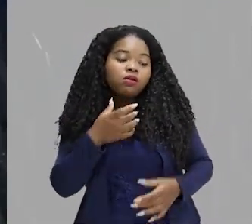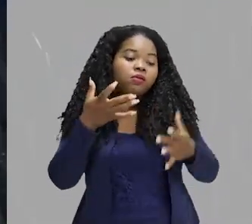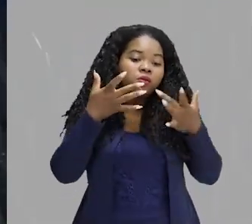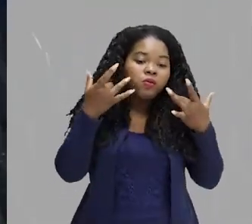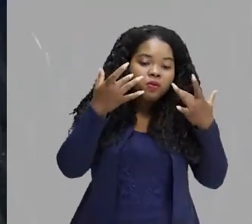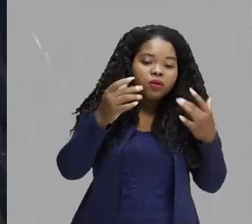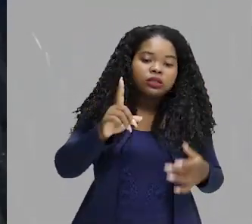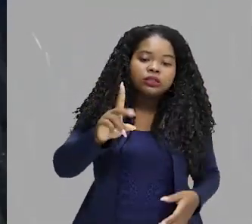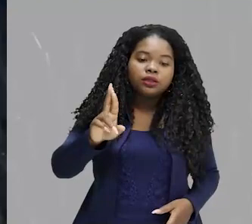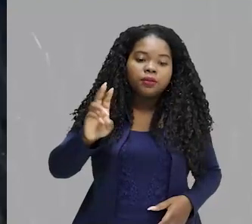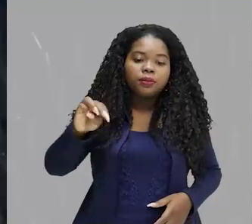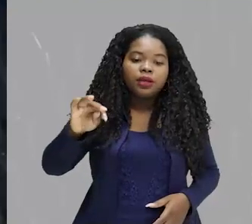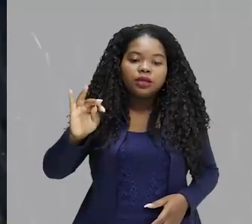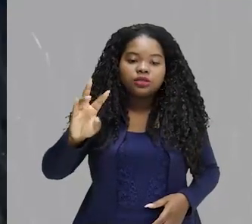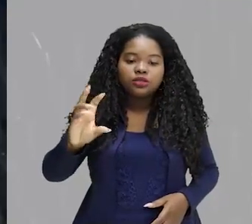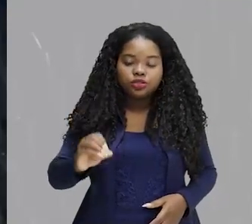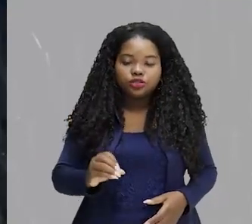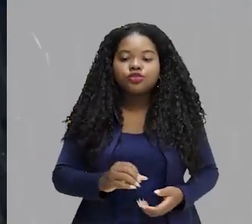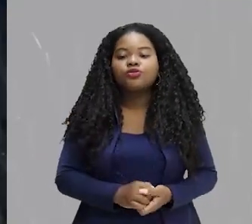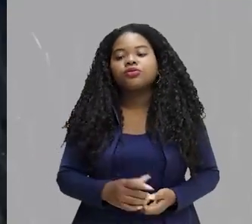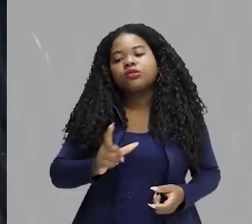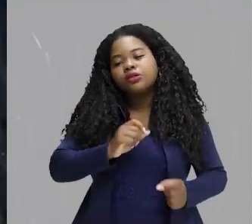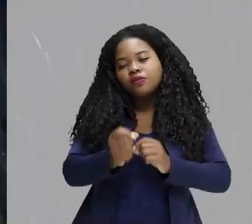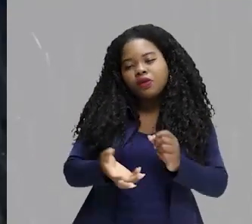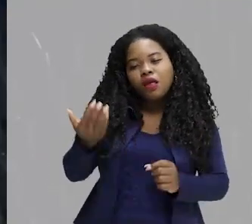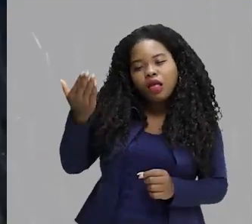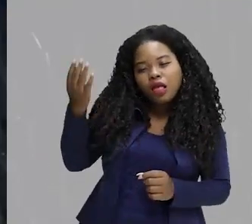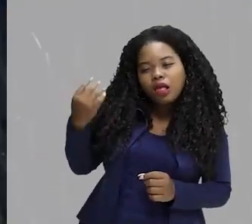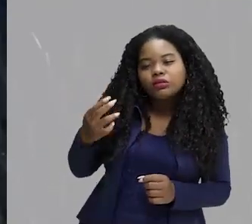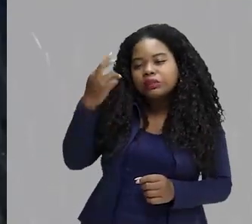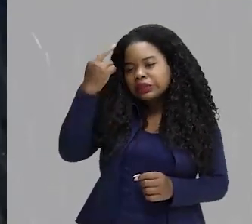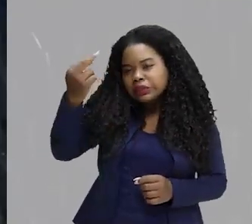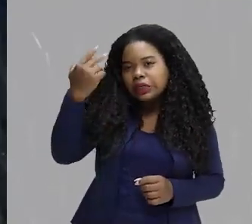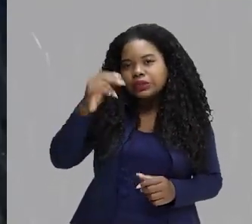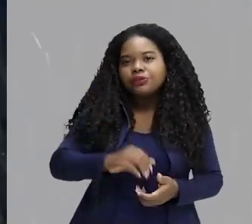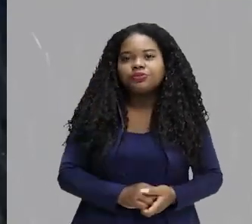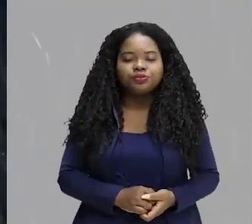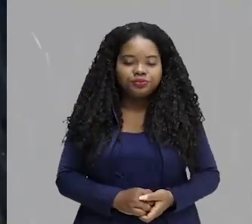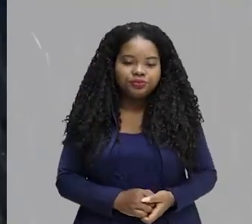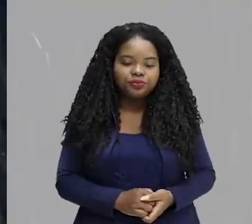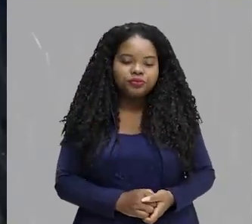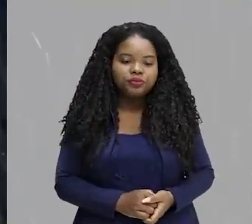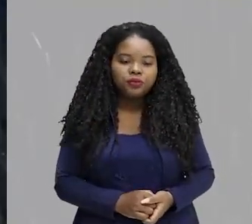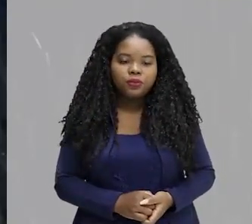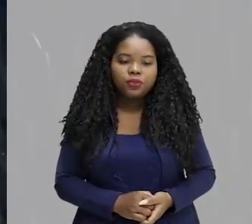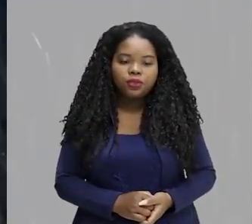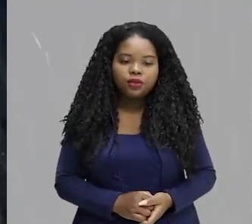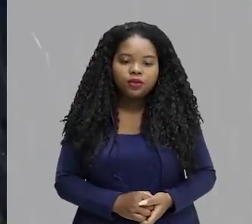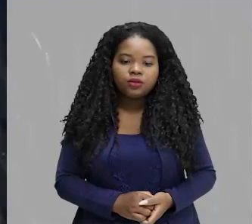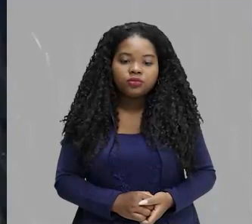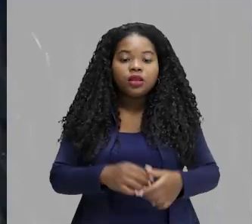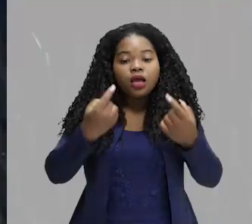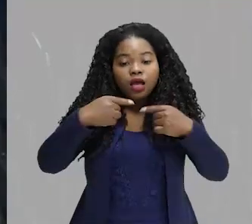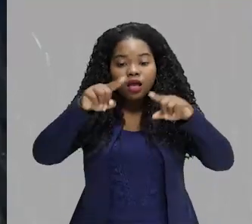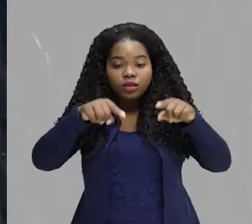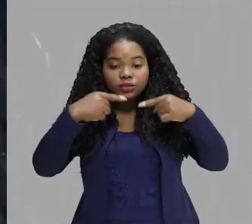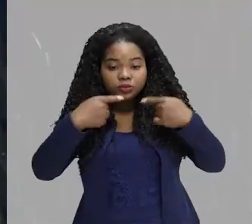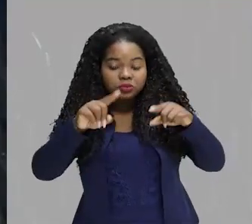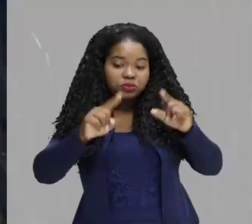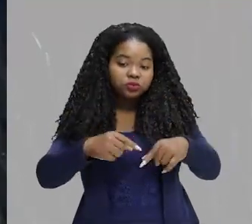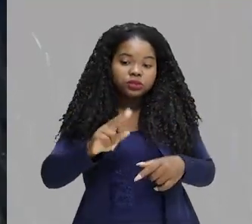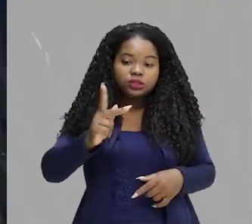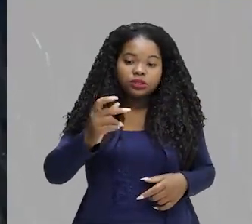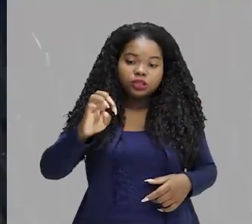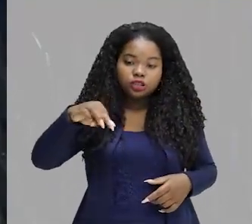se consolidou no período de Elizabeth, nas obras de Shakespeare, por exemplo. Os hinos ou mesmo as letras de